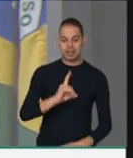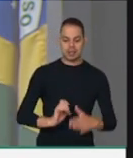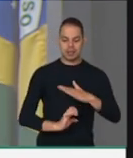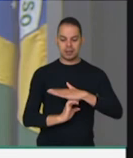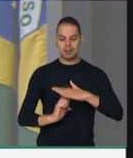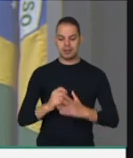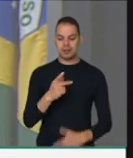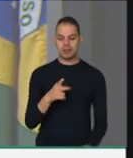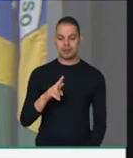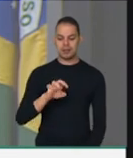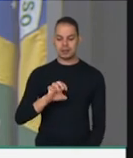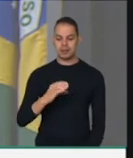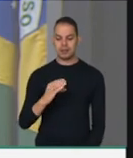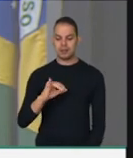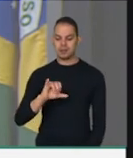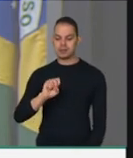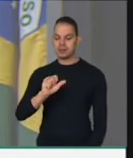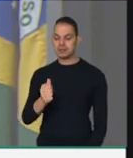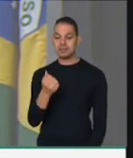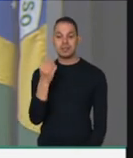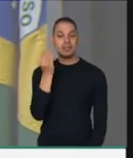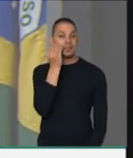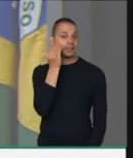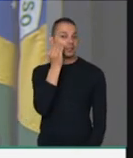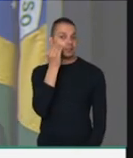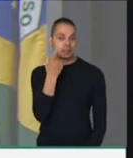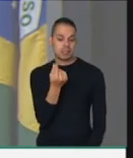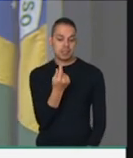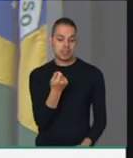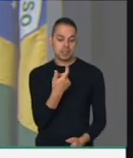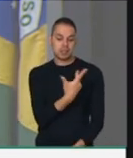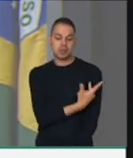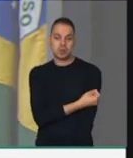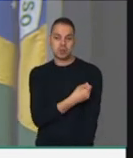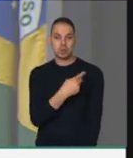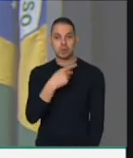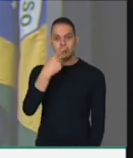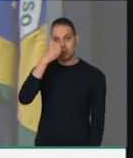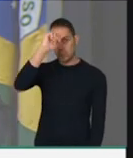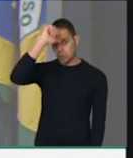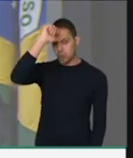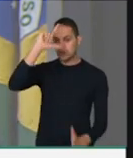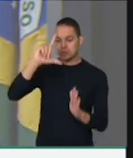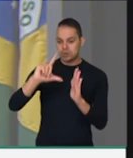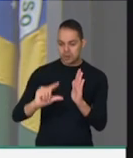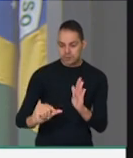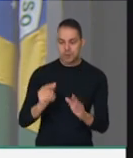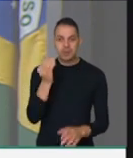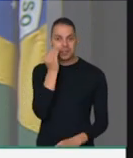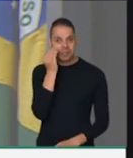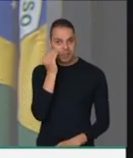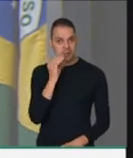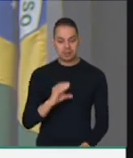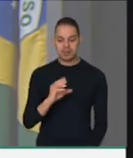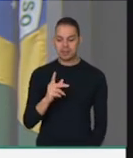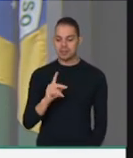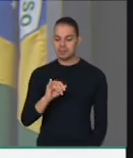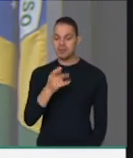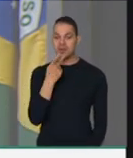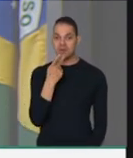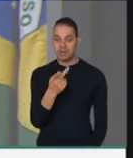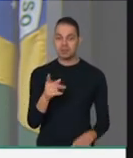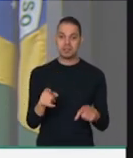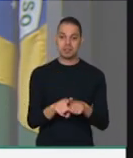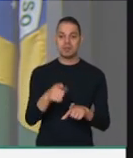diz que o governo tentou reduzir preço da combate Sim ela disse na CPI e mais do que isso nenhuma dose